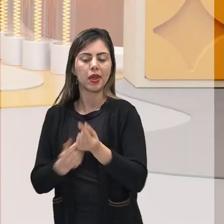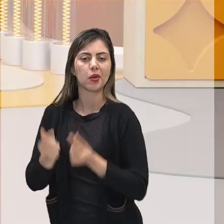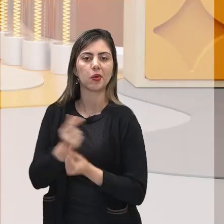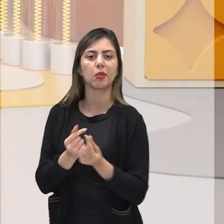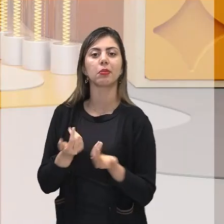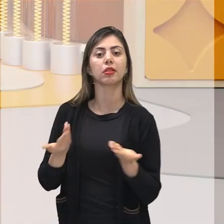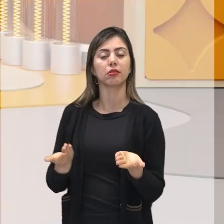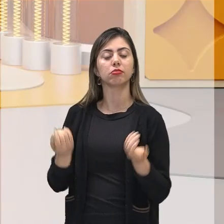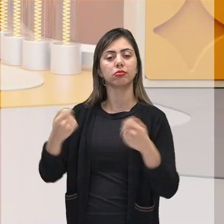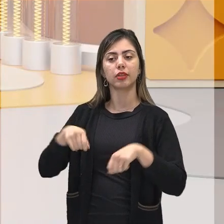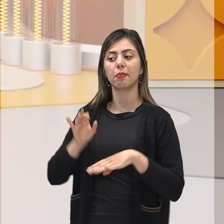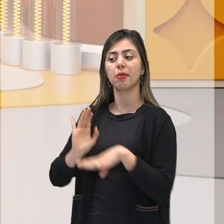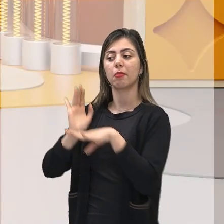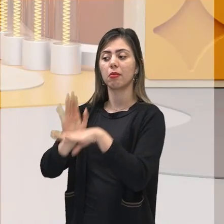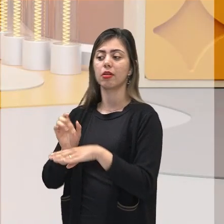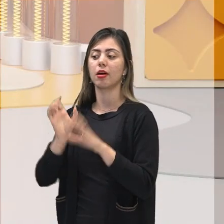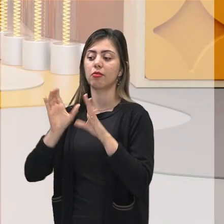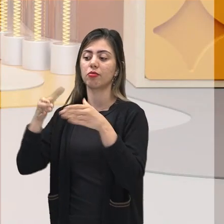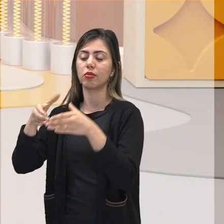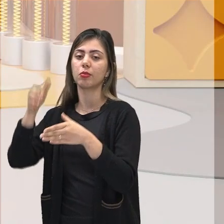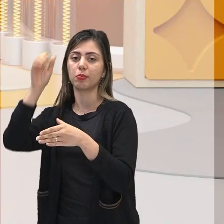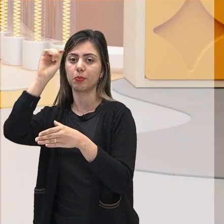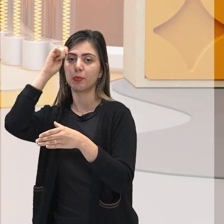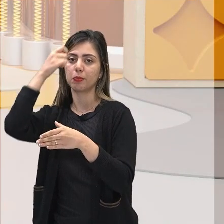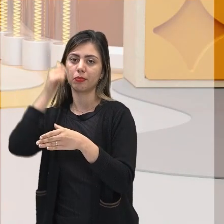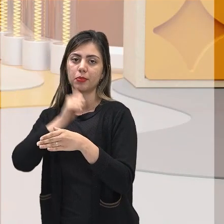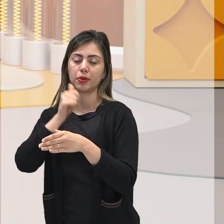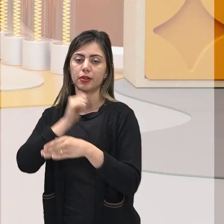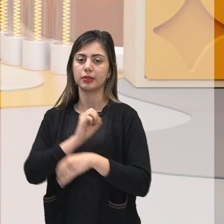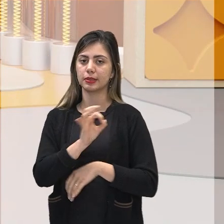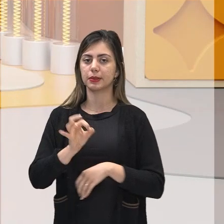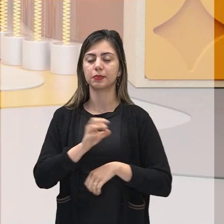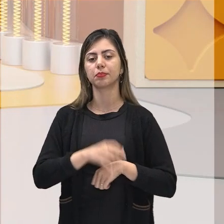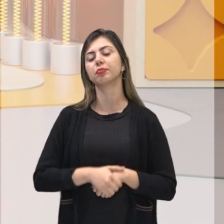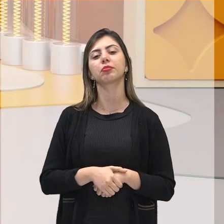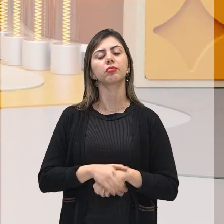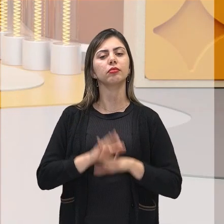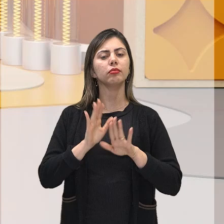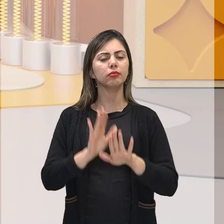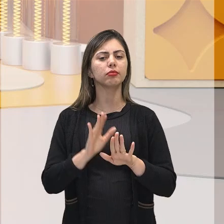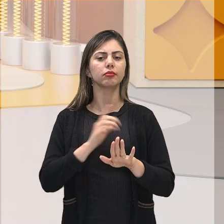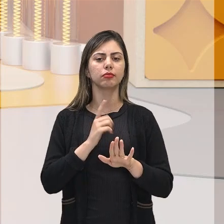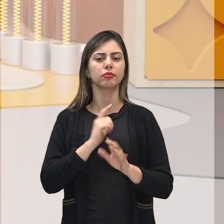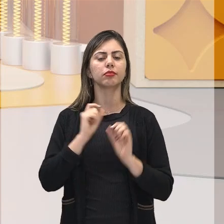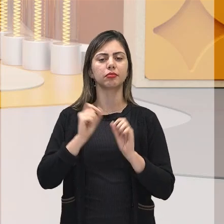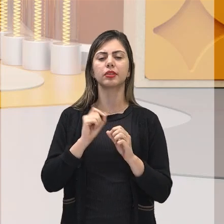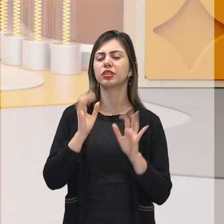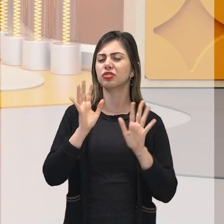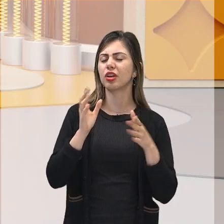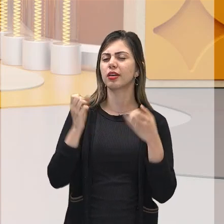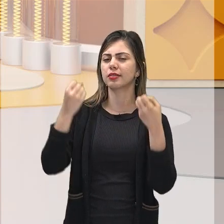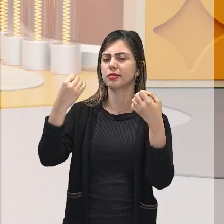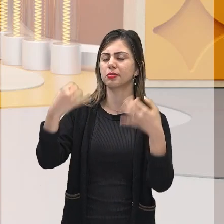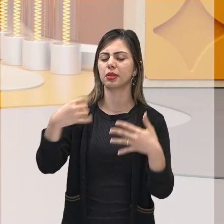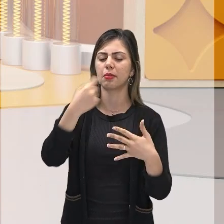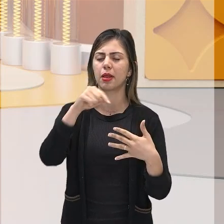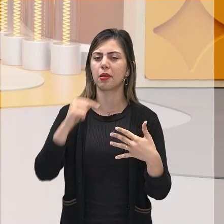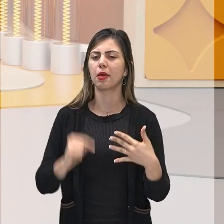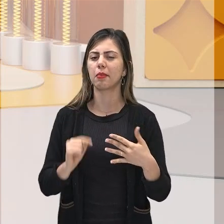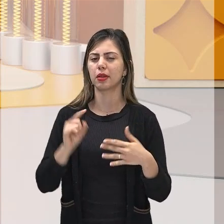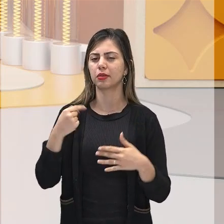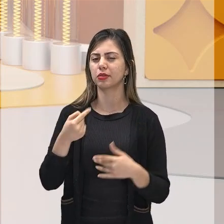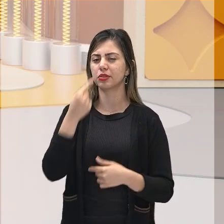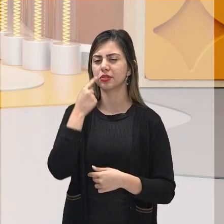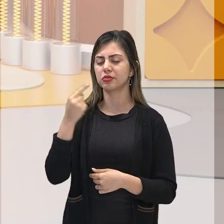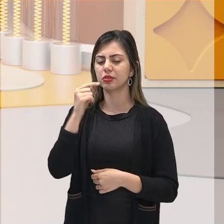basicamente mulheres negras. Mas, para além dessas questões que nós estamos vendo aí no